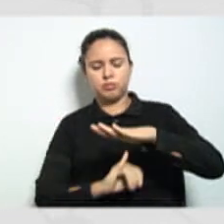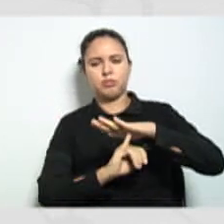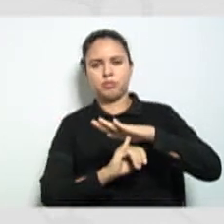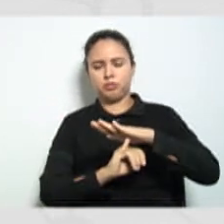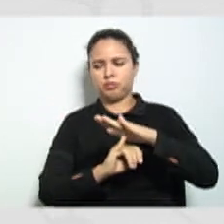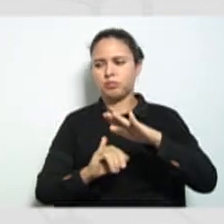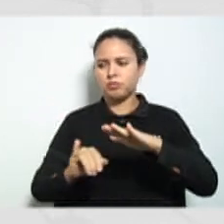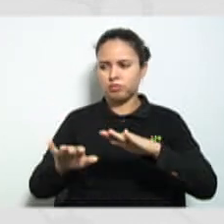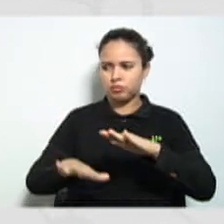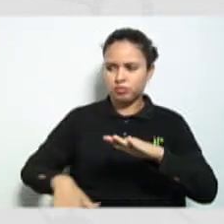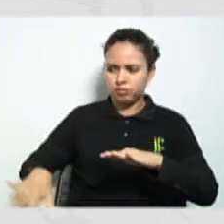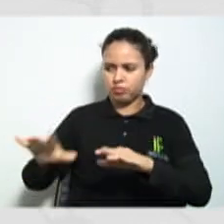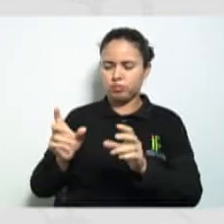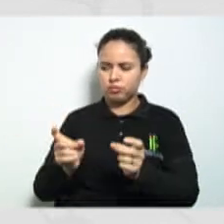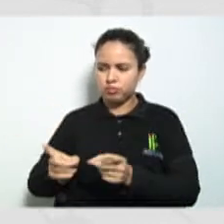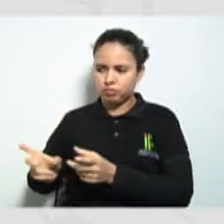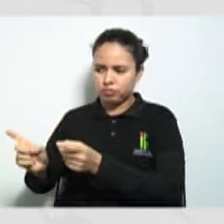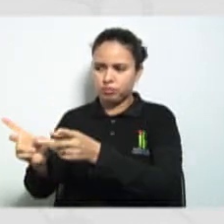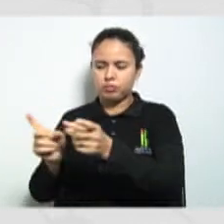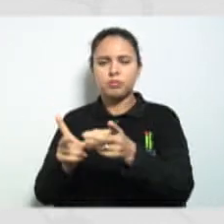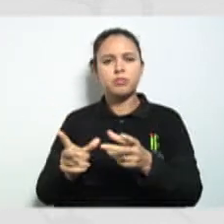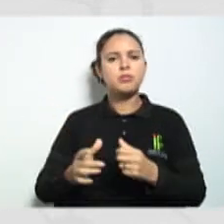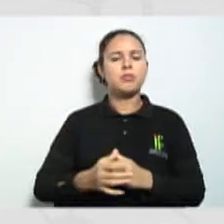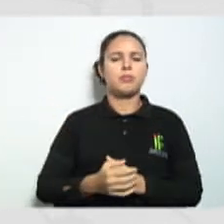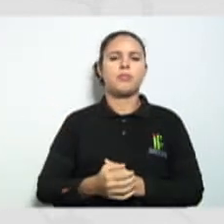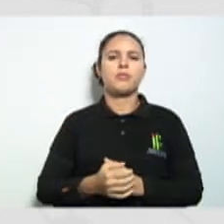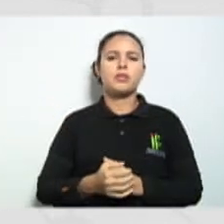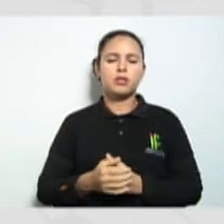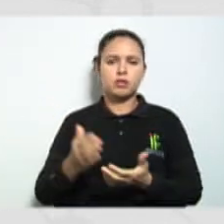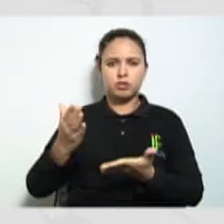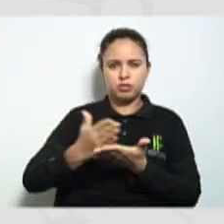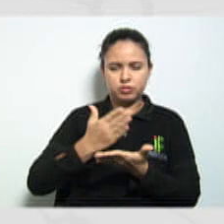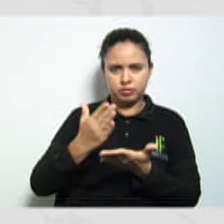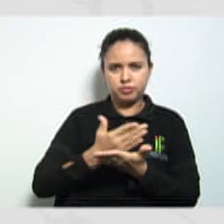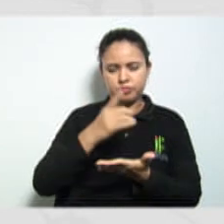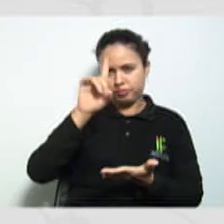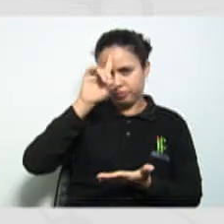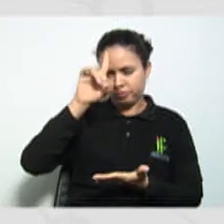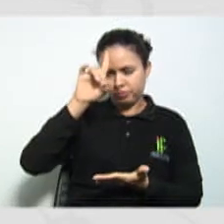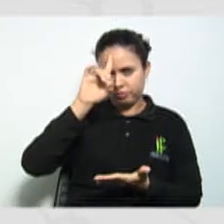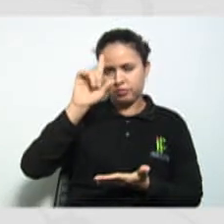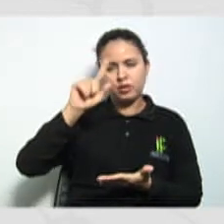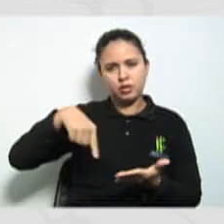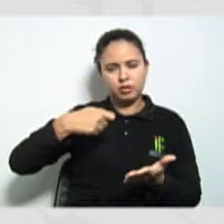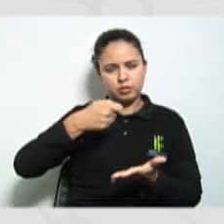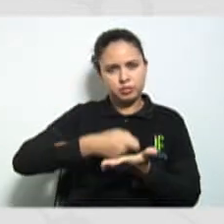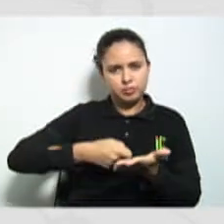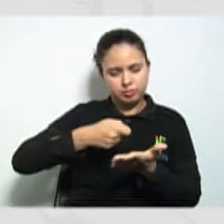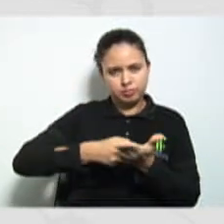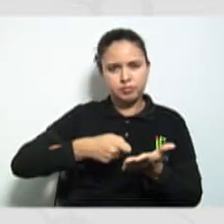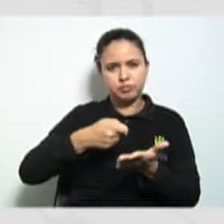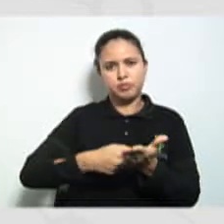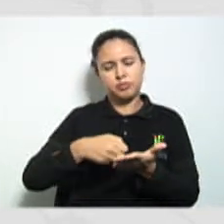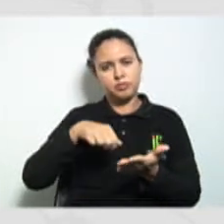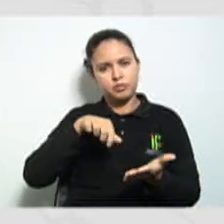Ok. Então, o livro diário é obrigatório. Se for optante pelo lucro